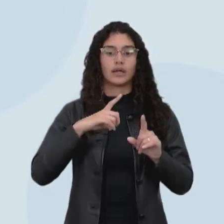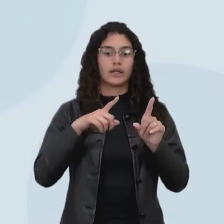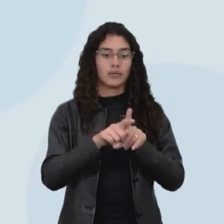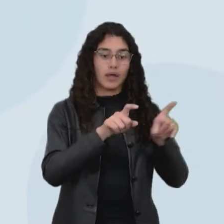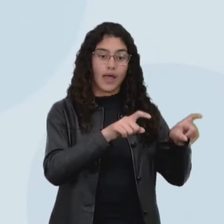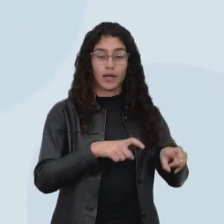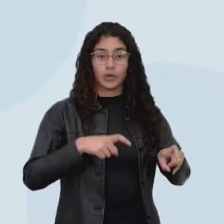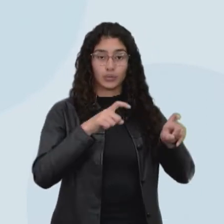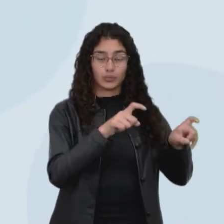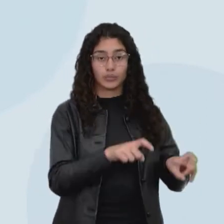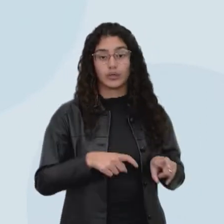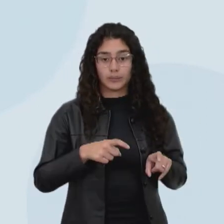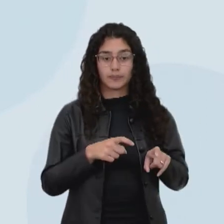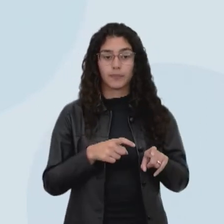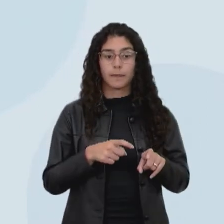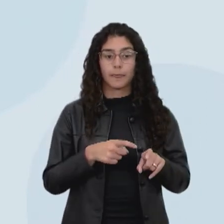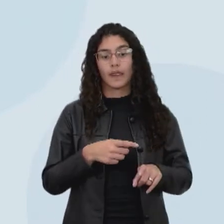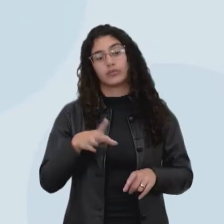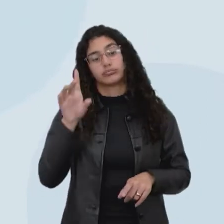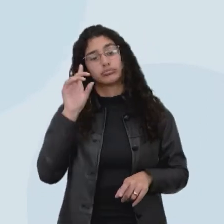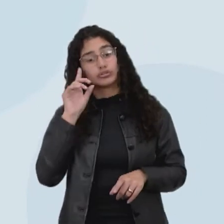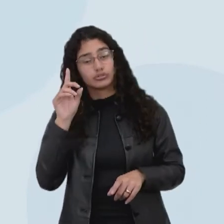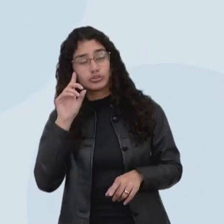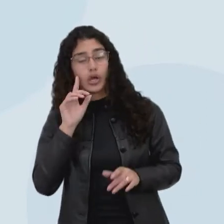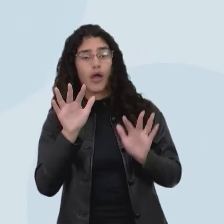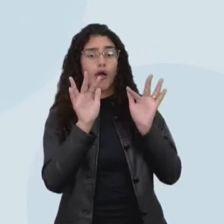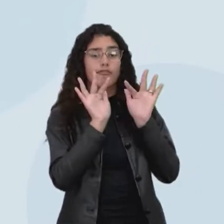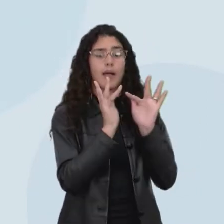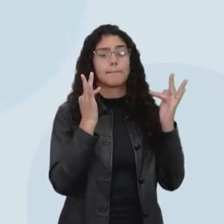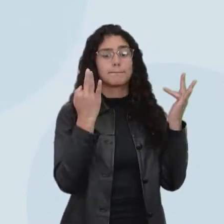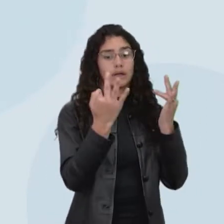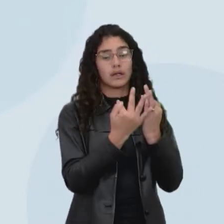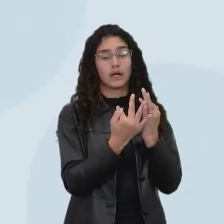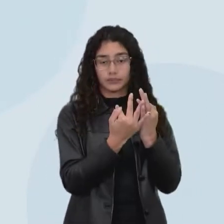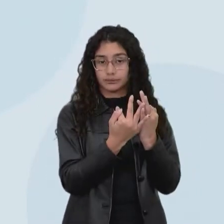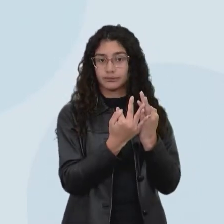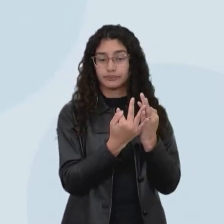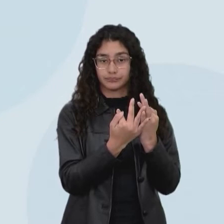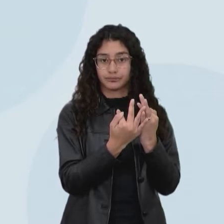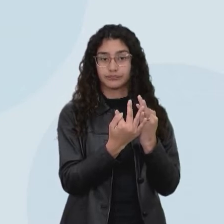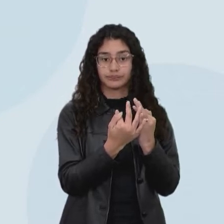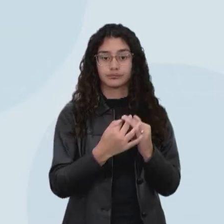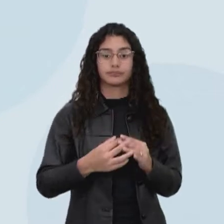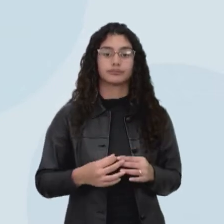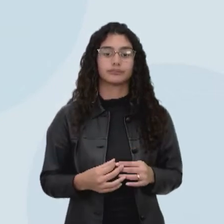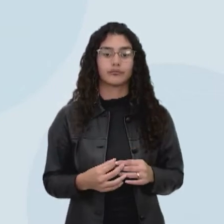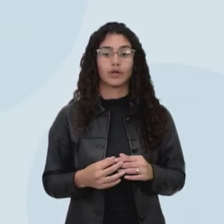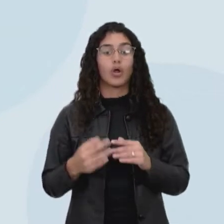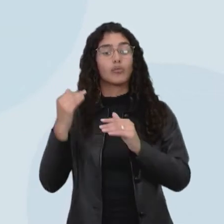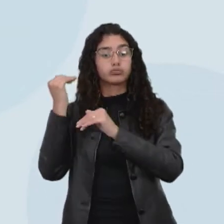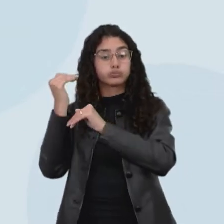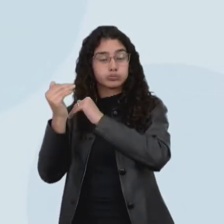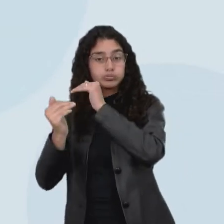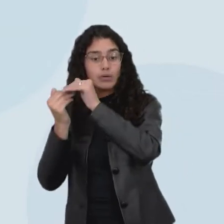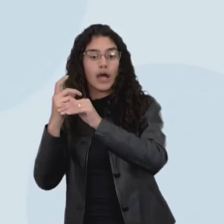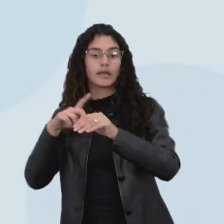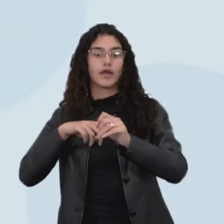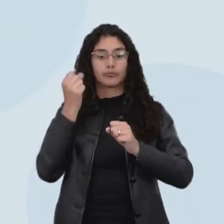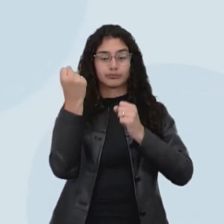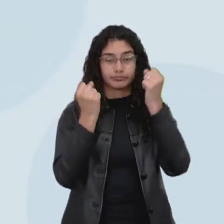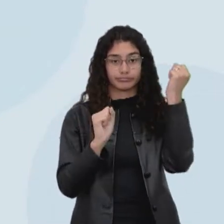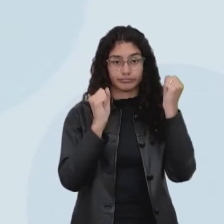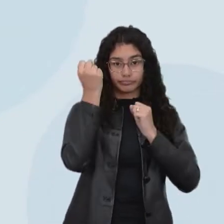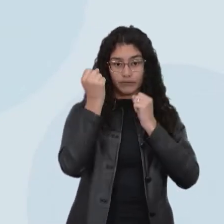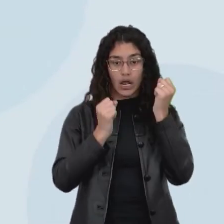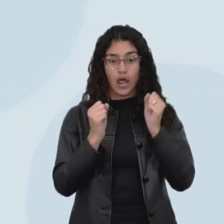a agricultura tradicional e familiar, né? Do processamento da